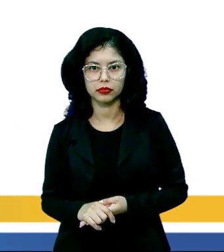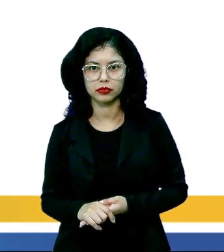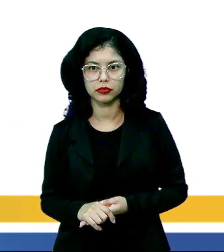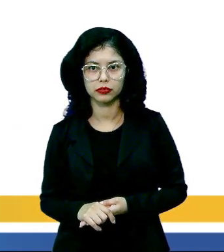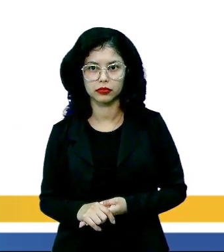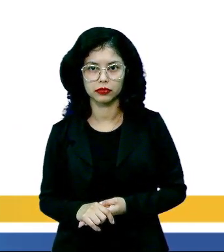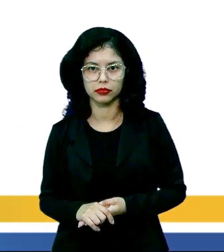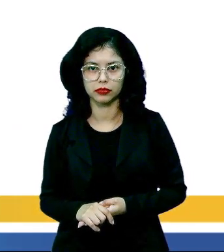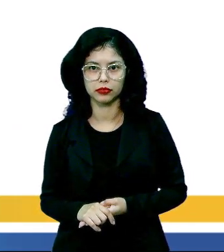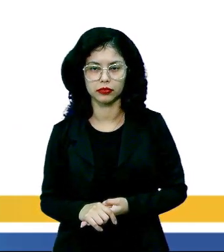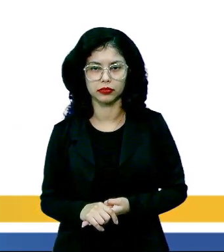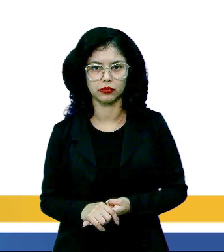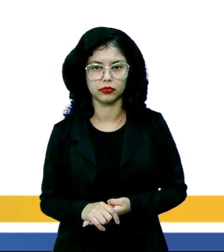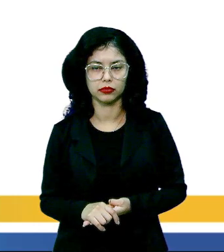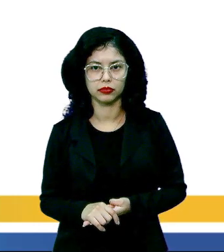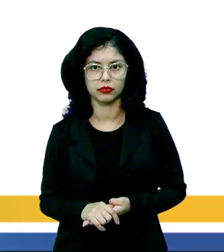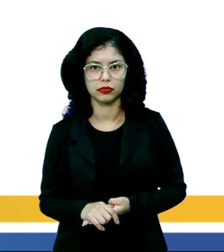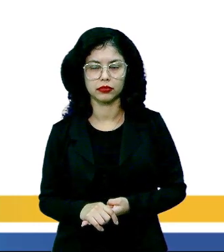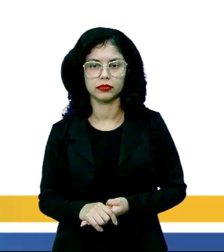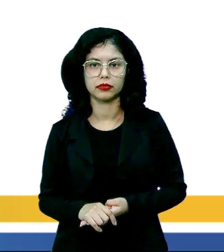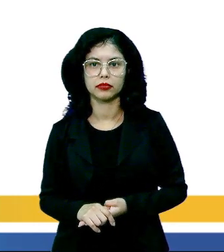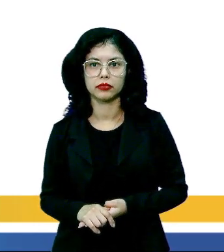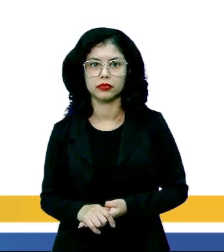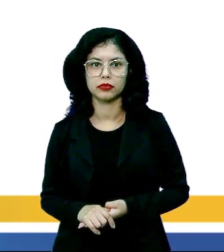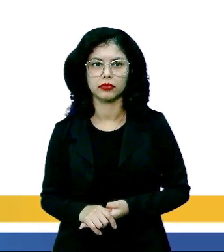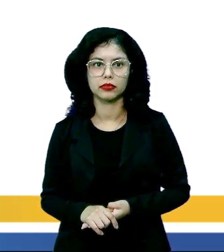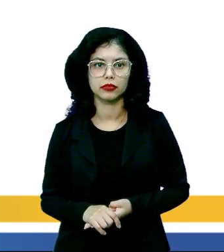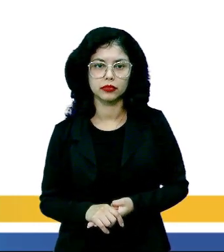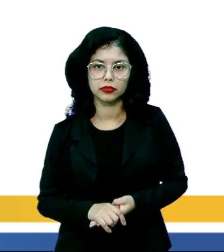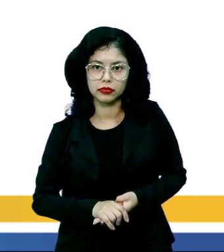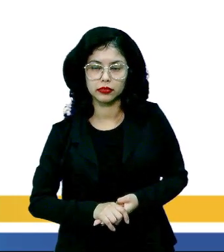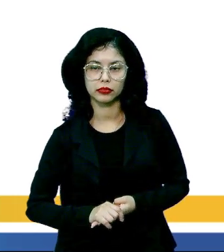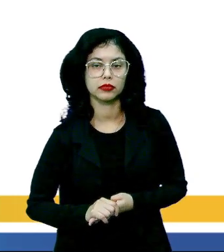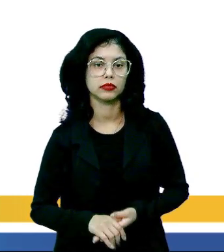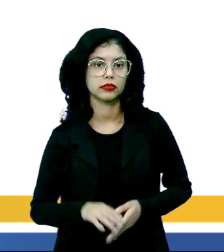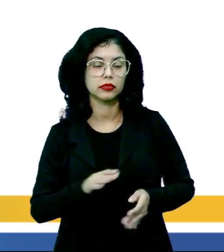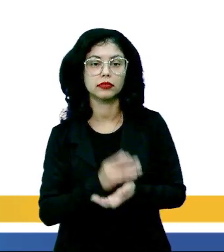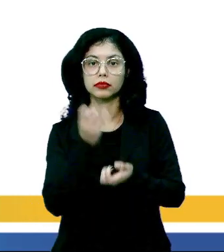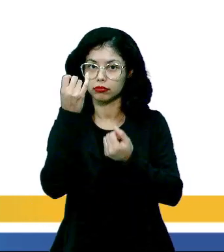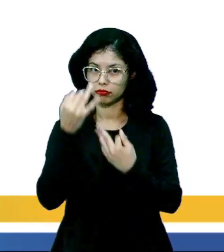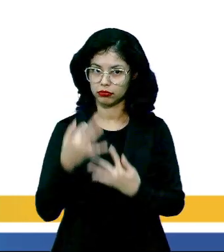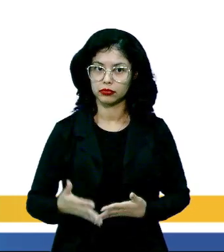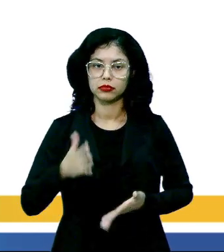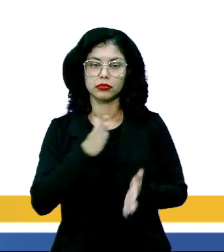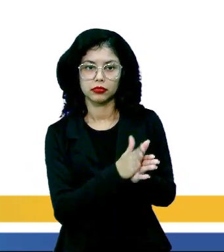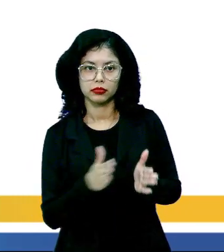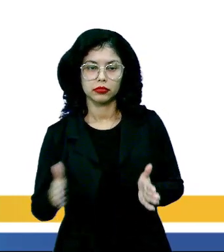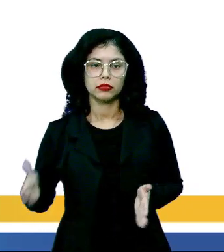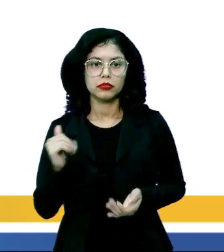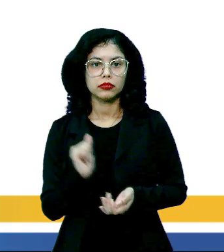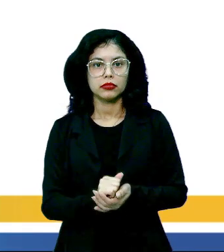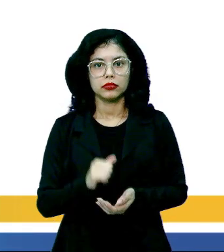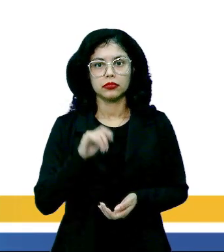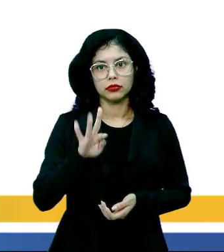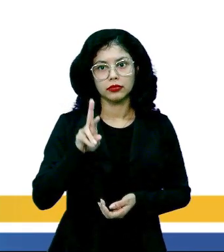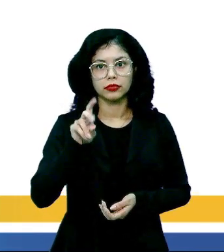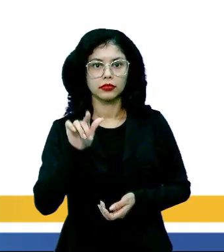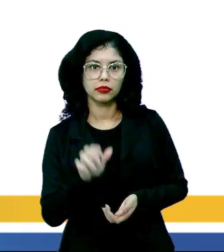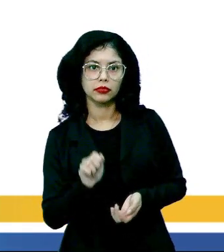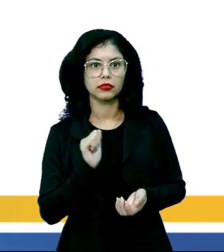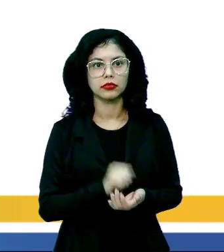galera 99 perdão e aí vai contando ali a trajetória né dizer que ele foi